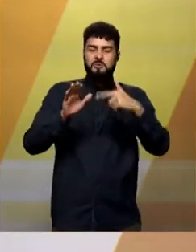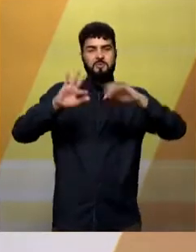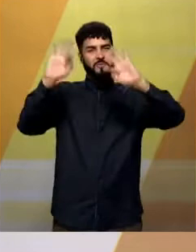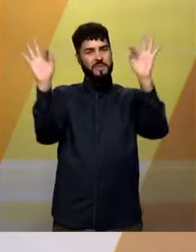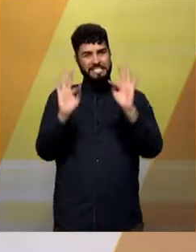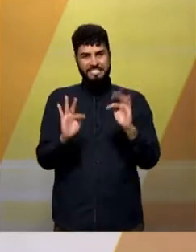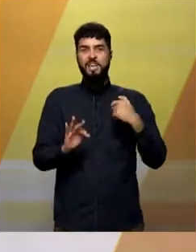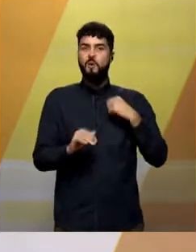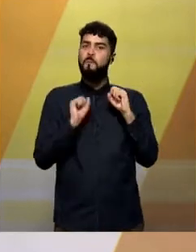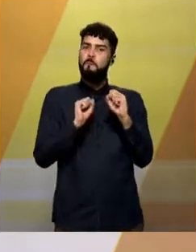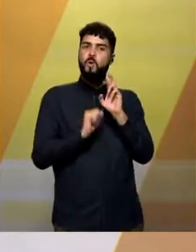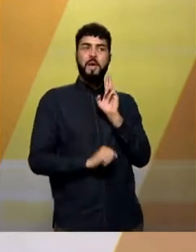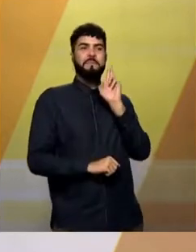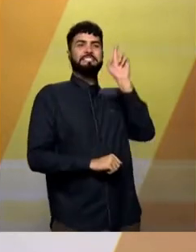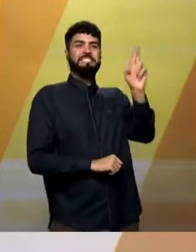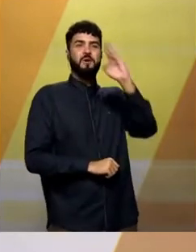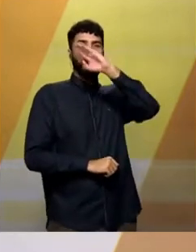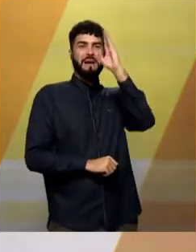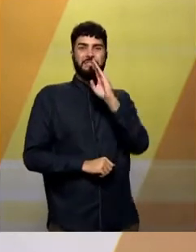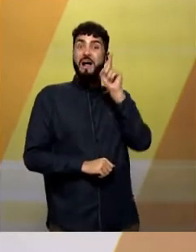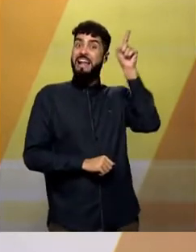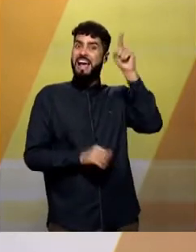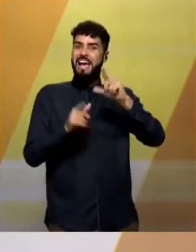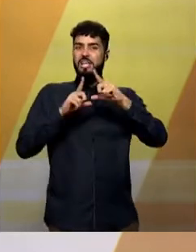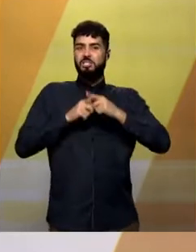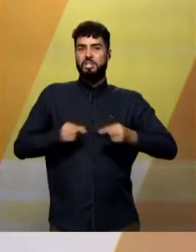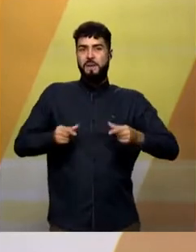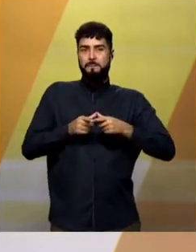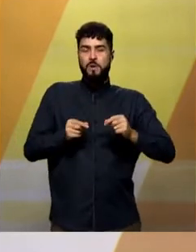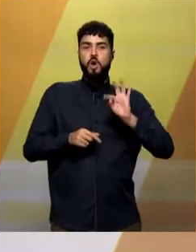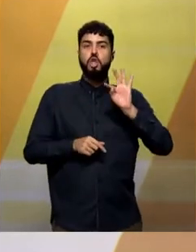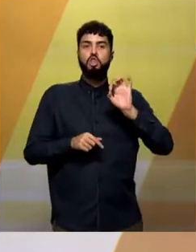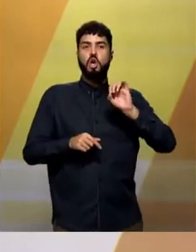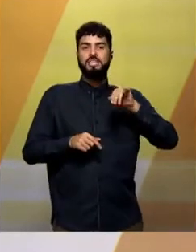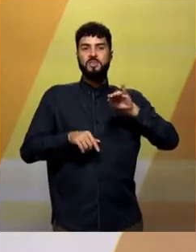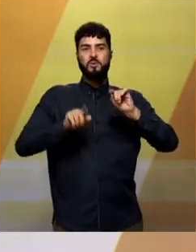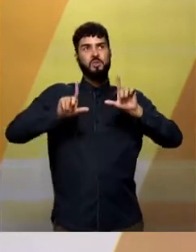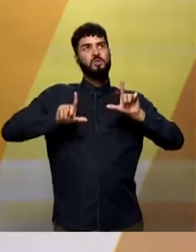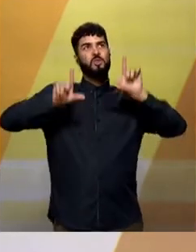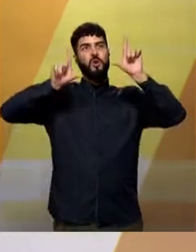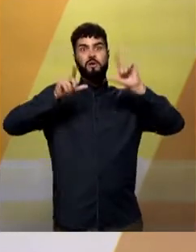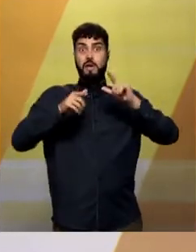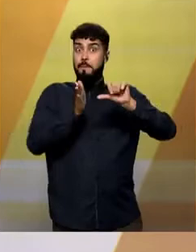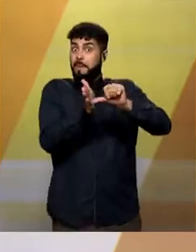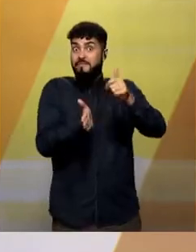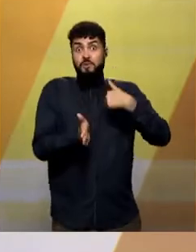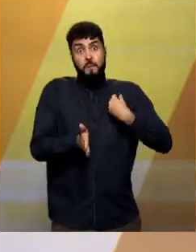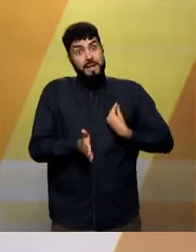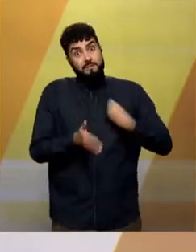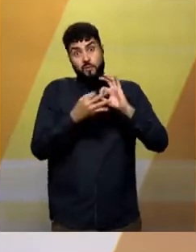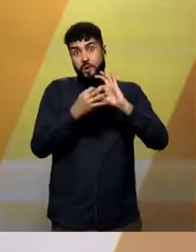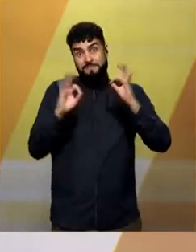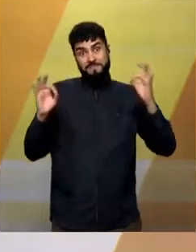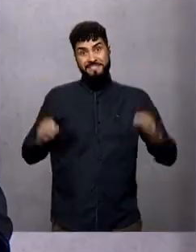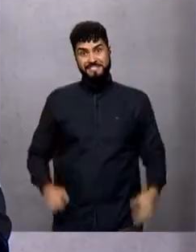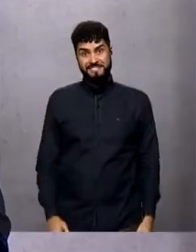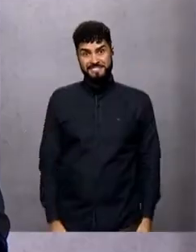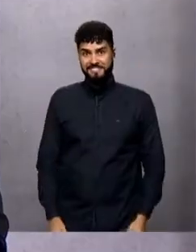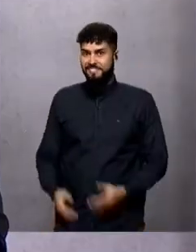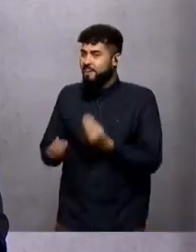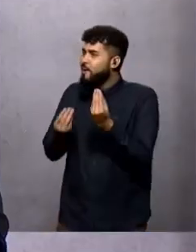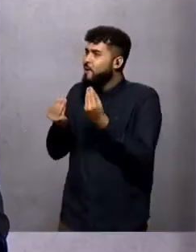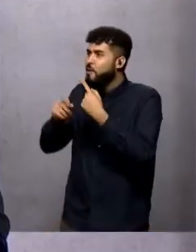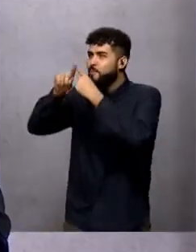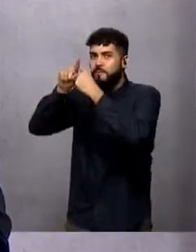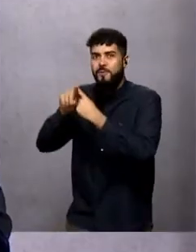representar o Brasil na nas Olimpíadas de Tóquio especialmente sendo minha primeira olimpíada Oi como é que foi esse